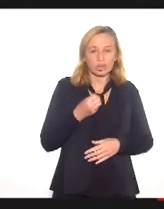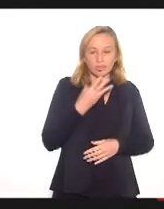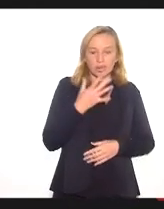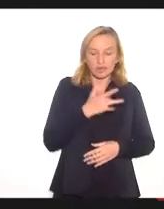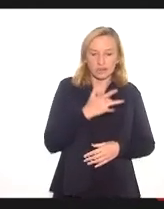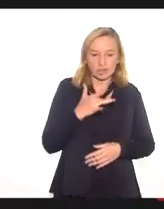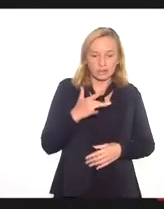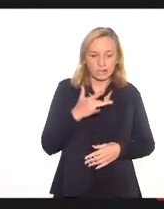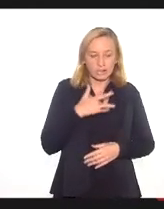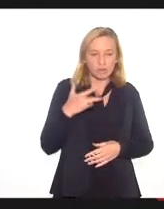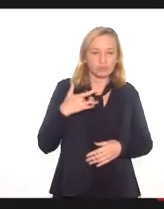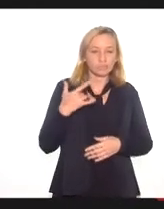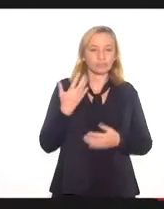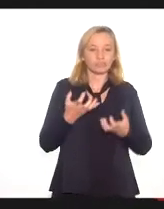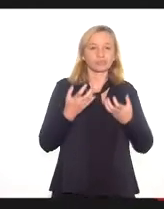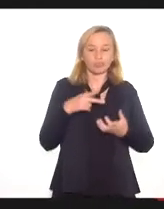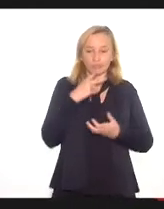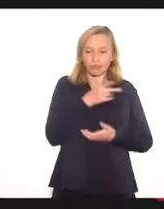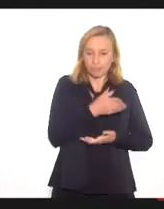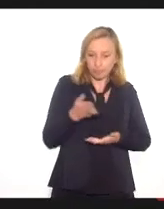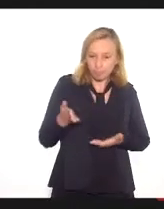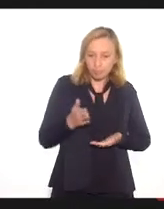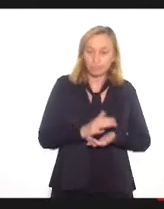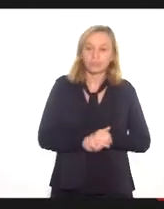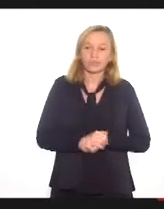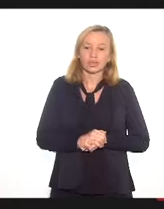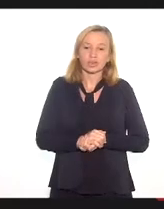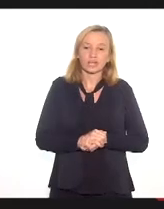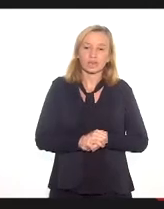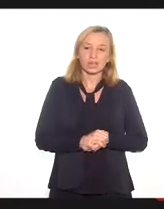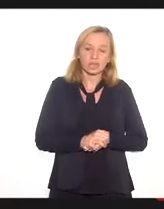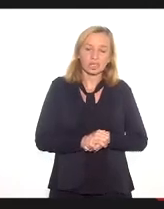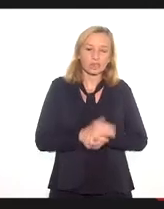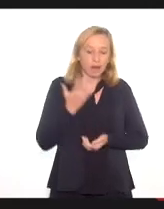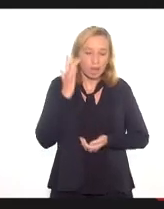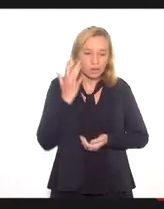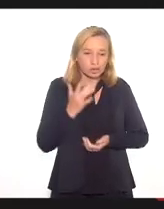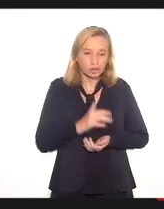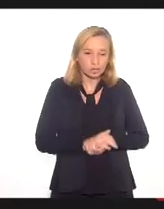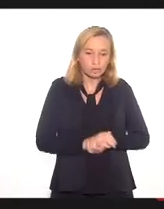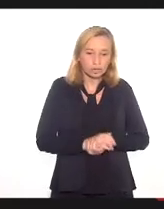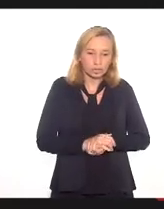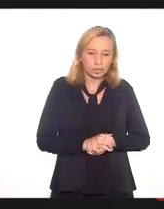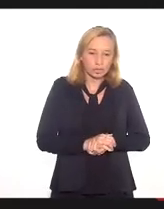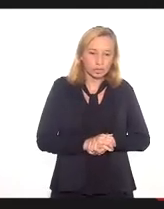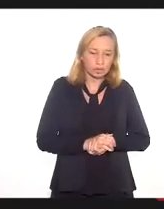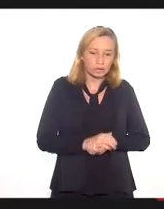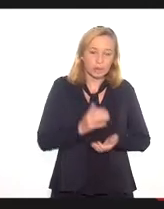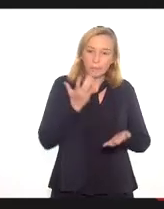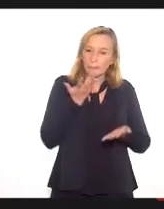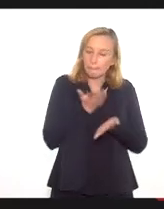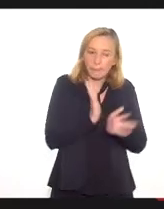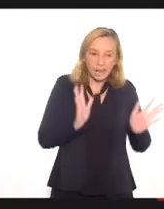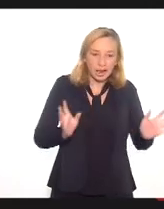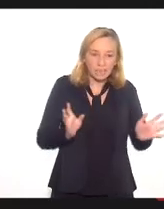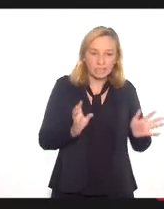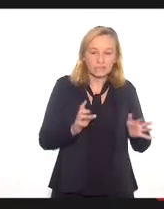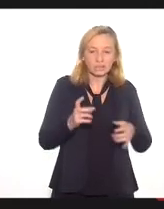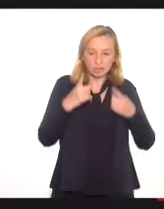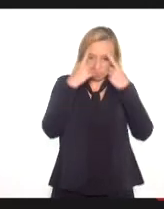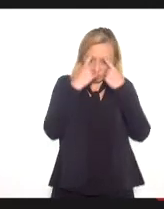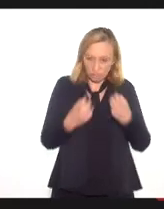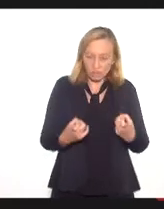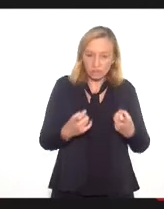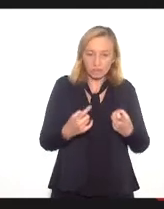Então, é isso que eu queria deixar aqui como contribuição para vocês. Acho que chega de violência, enfim, queremos